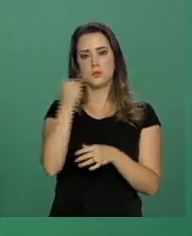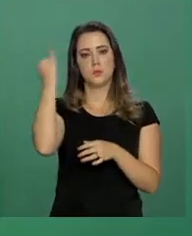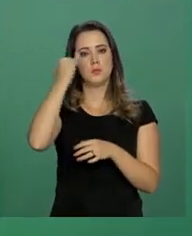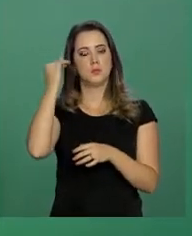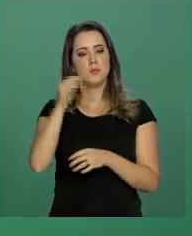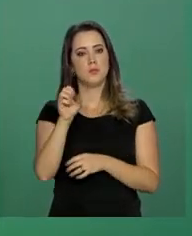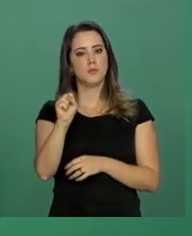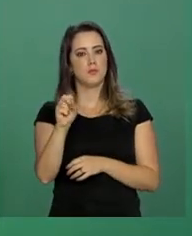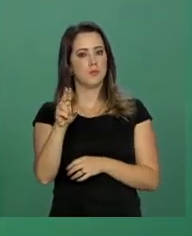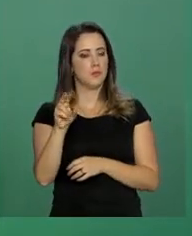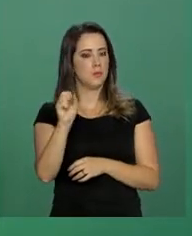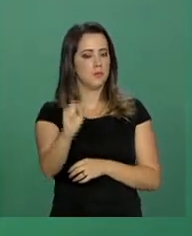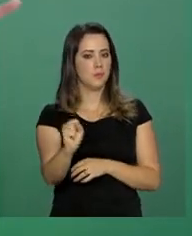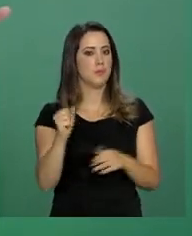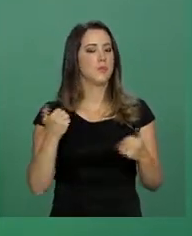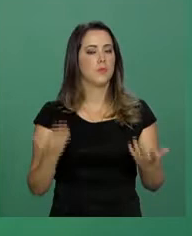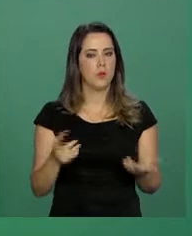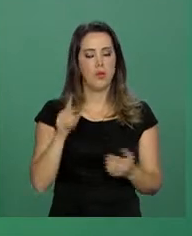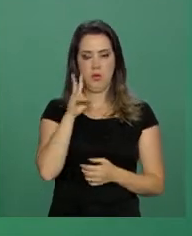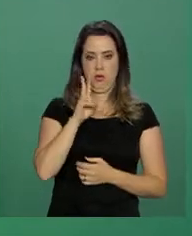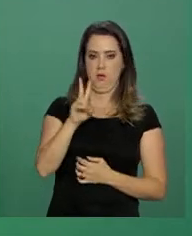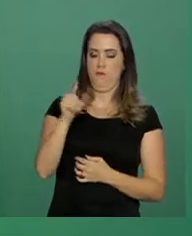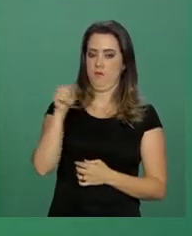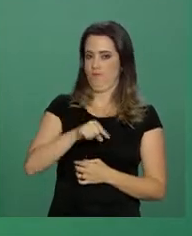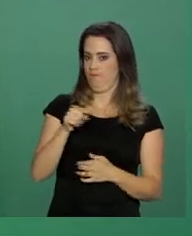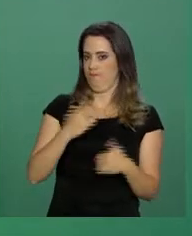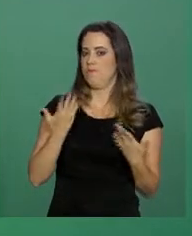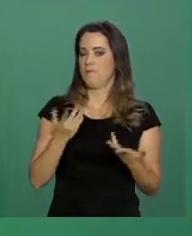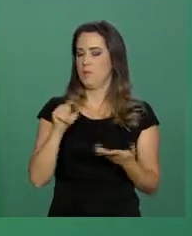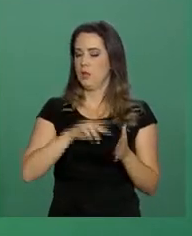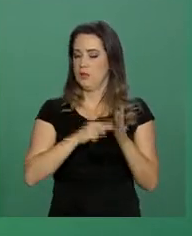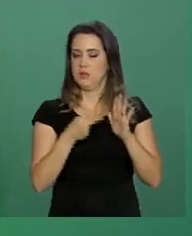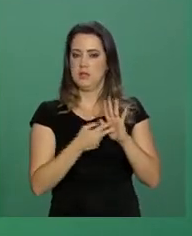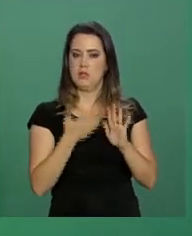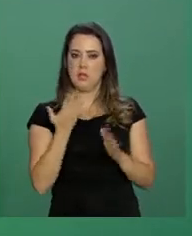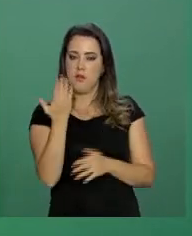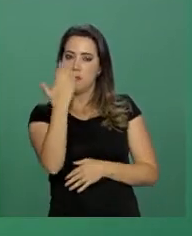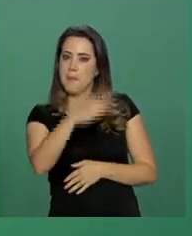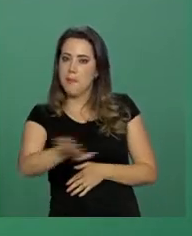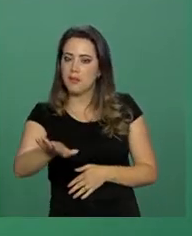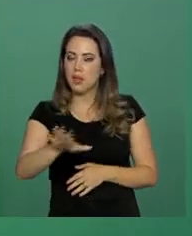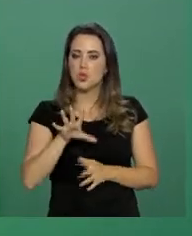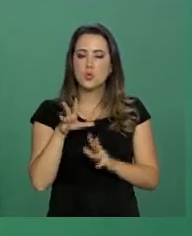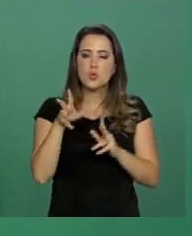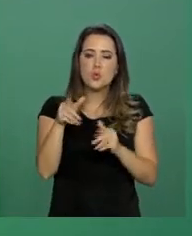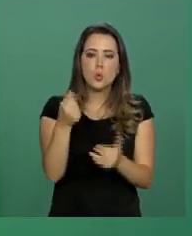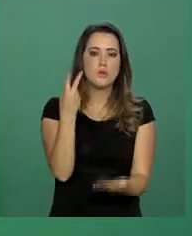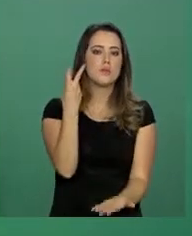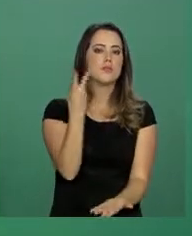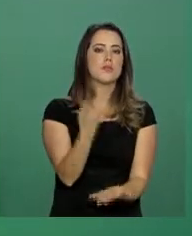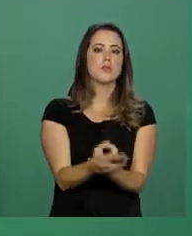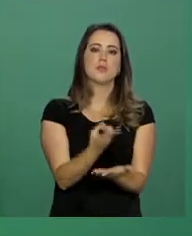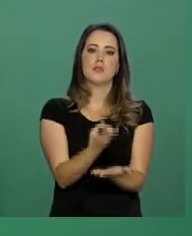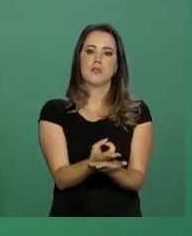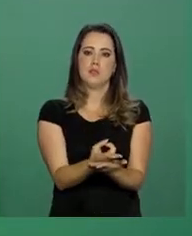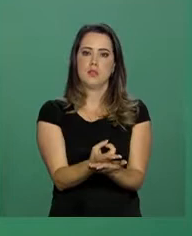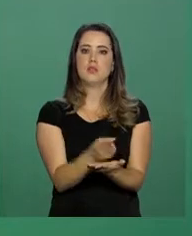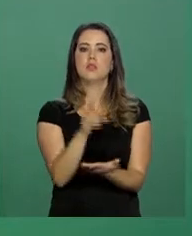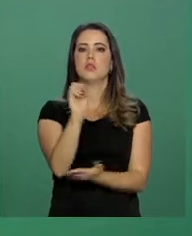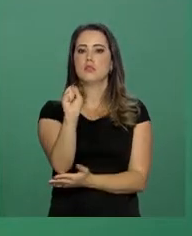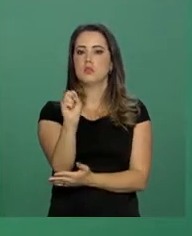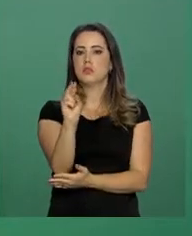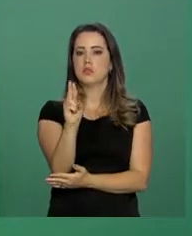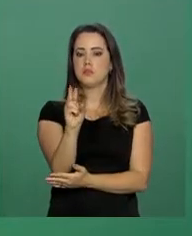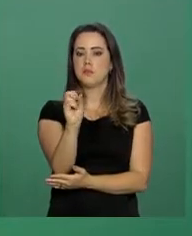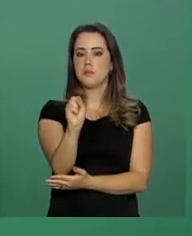sistema único de saúde não é aqui eu verifiquei responde por nada menos que metade das internações do sus portanto